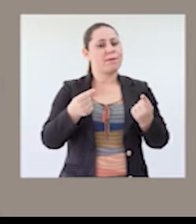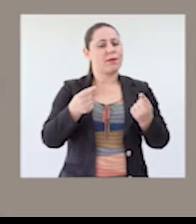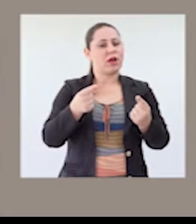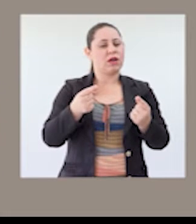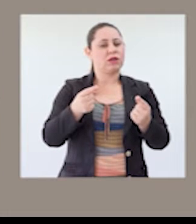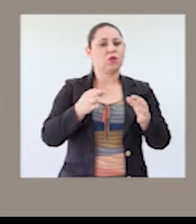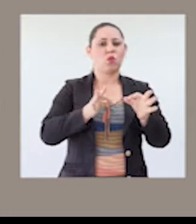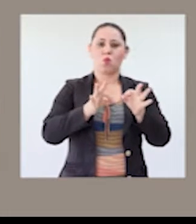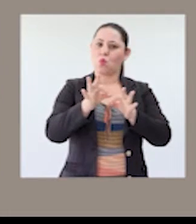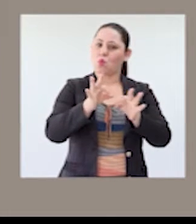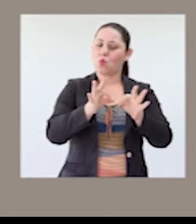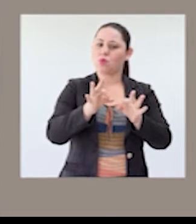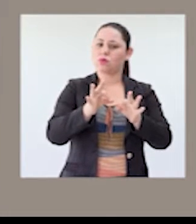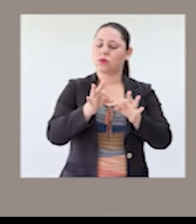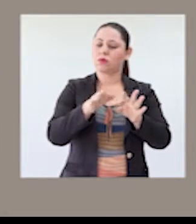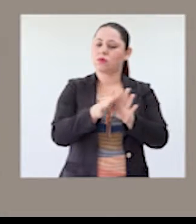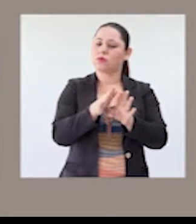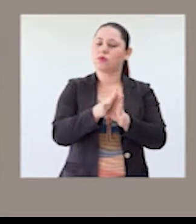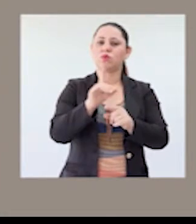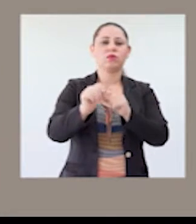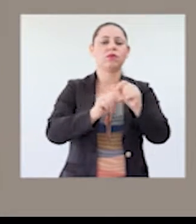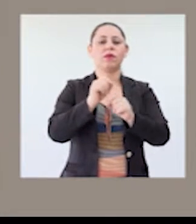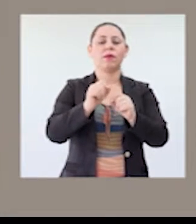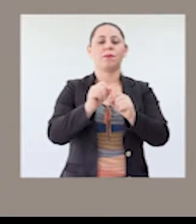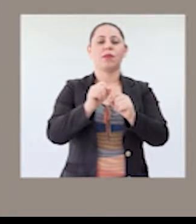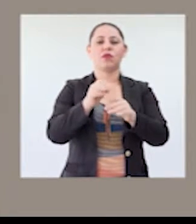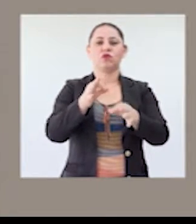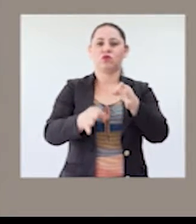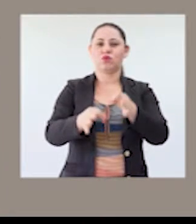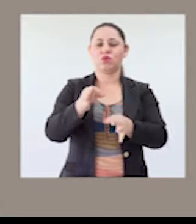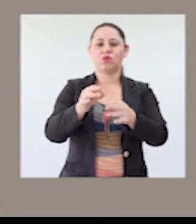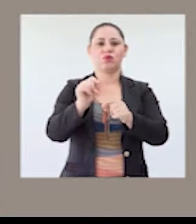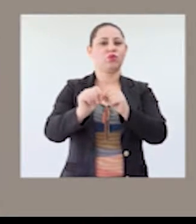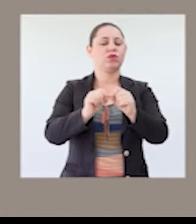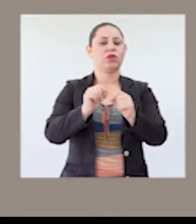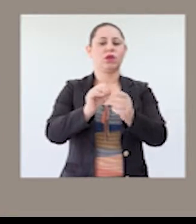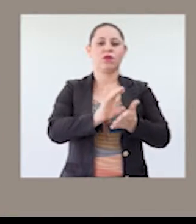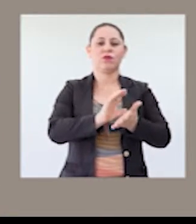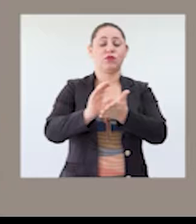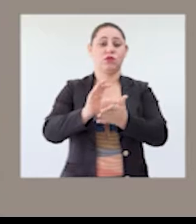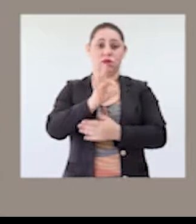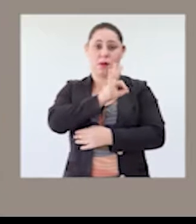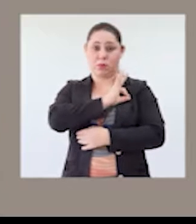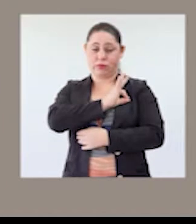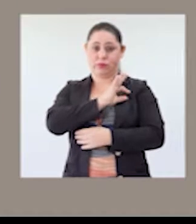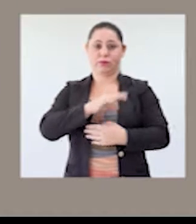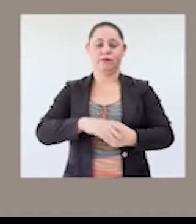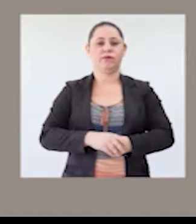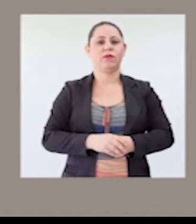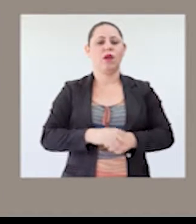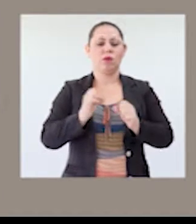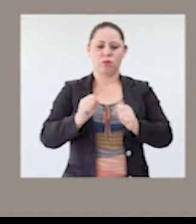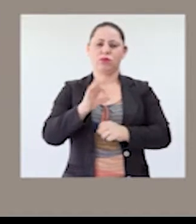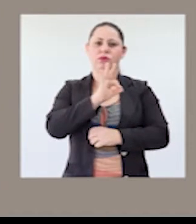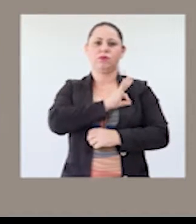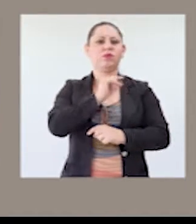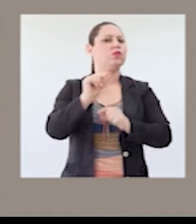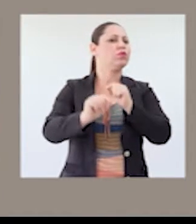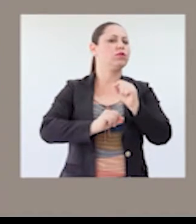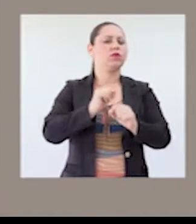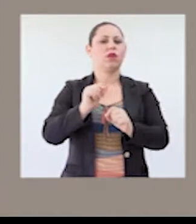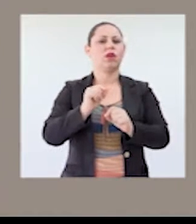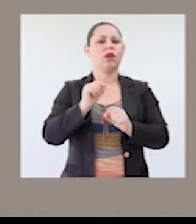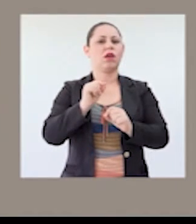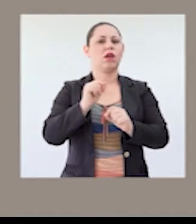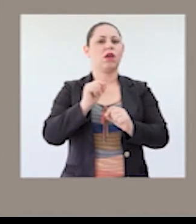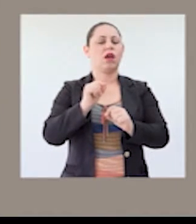de forma comedida. O que ocorre? A autoridade judiciária ela está investida do poder de polícia. O poder de